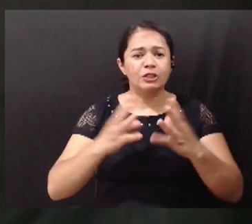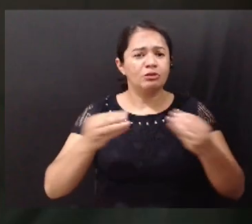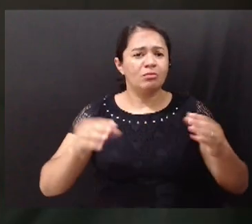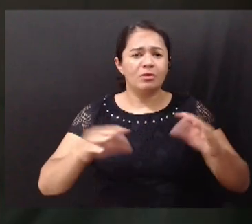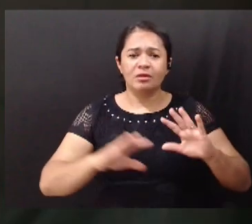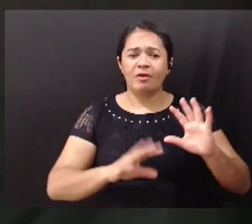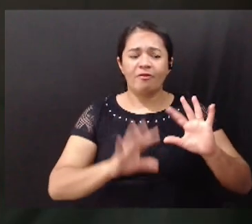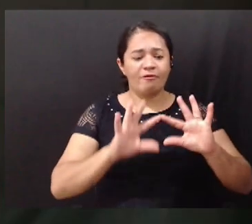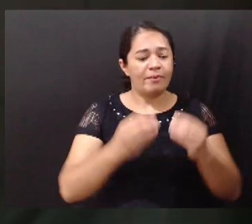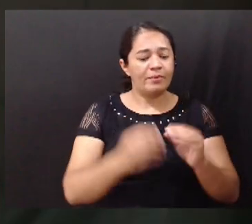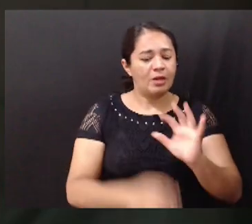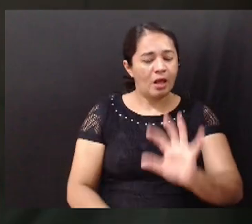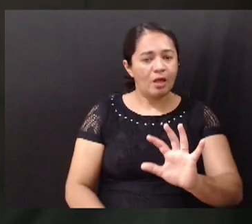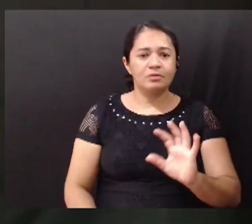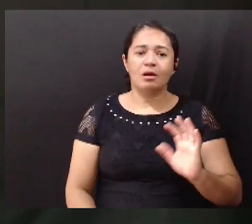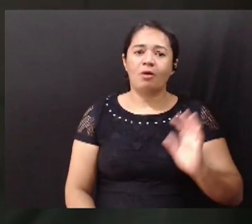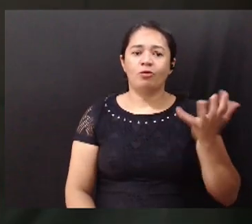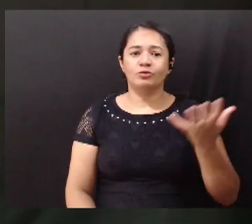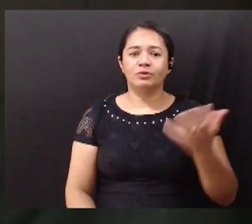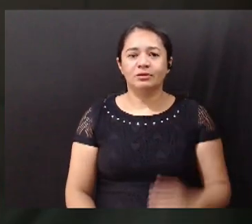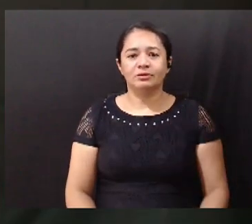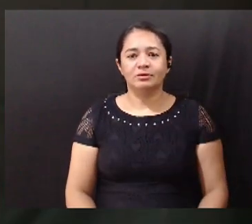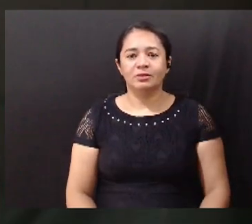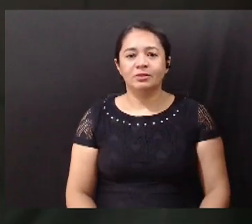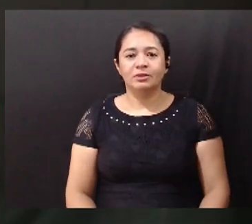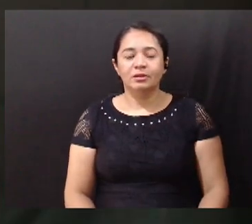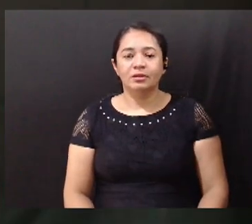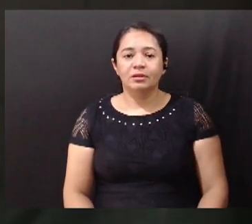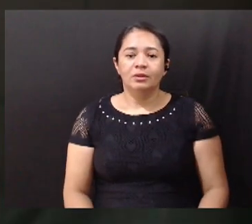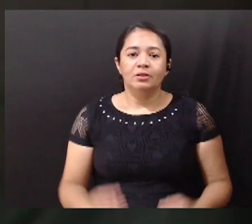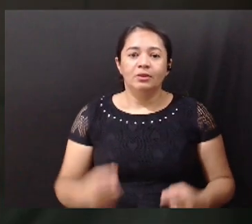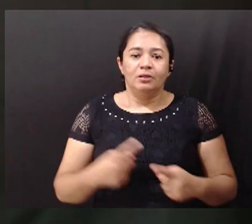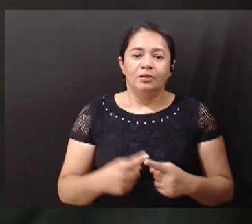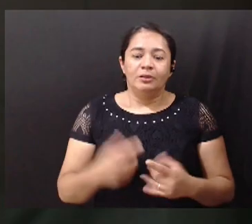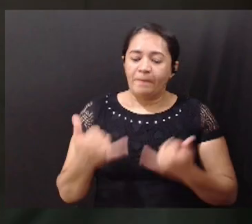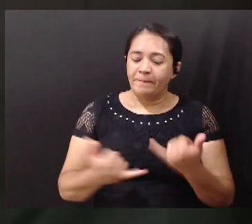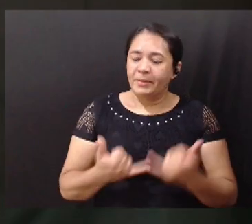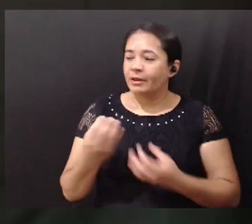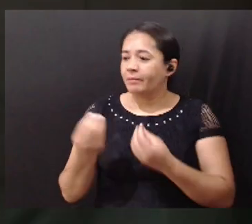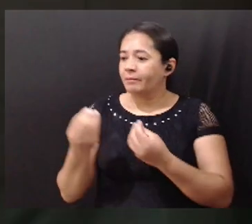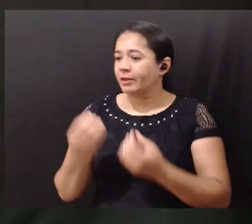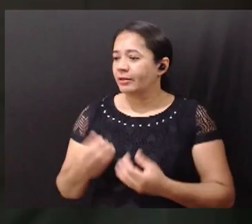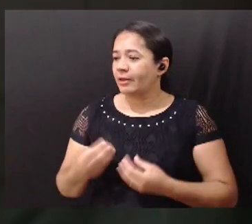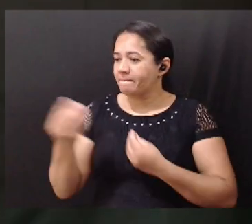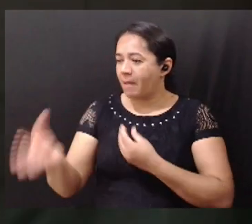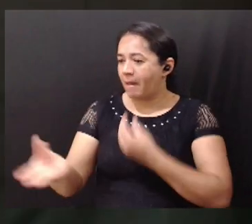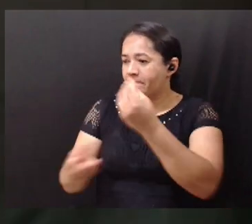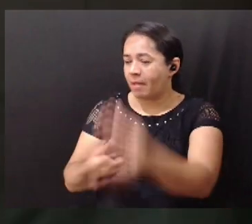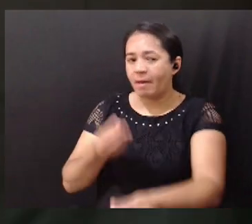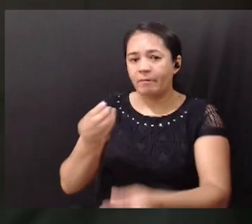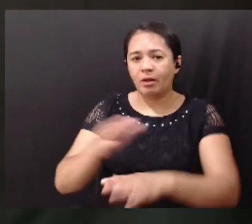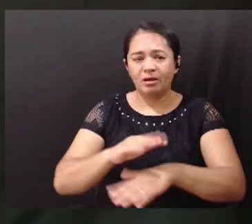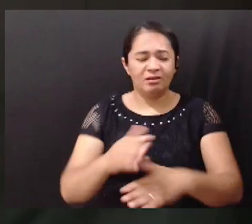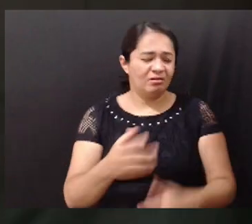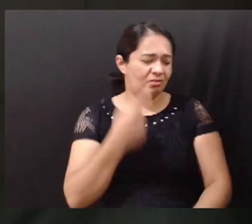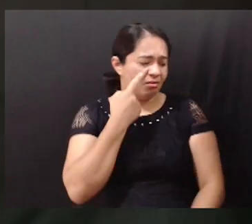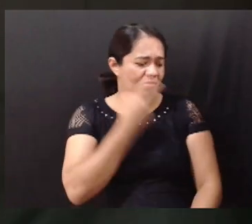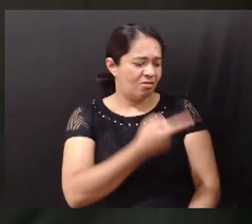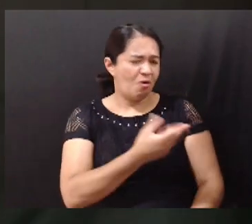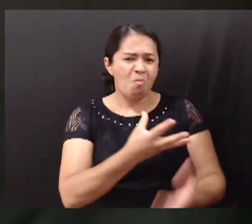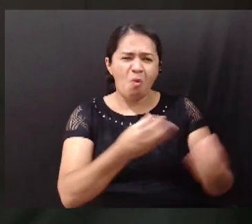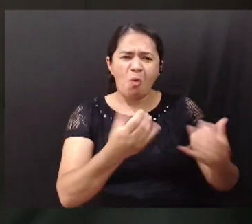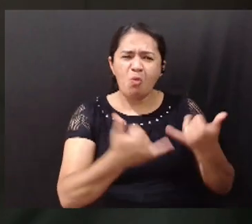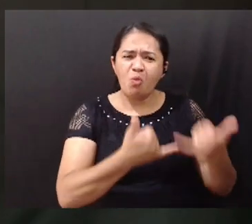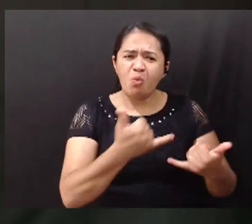vocês pontuaram a questão de oferecer brinquedo, brinquedo, brinquedo, brinquedo. A criança olha aquele monte de brinquedo, fala, não tem nada